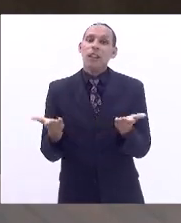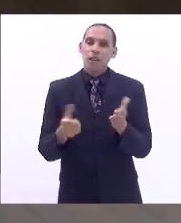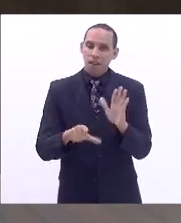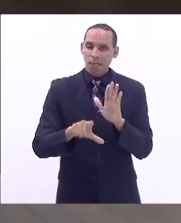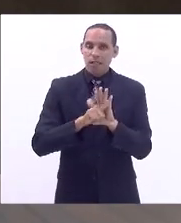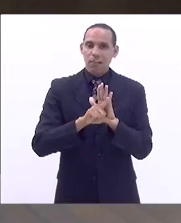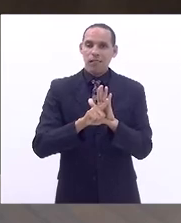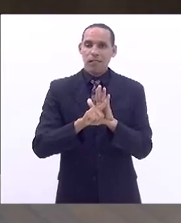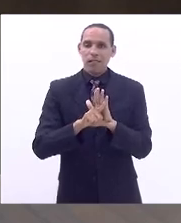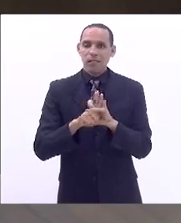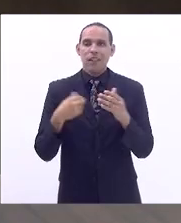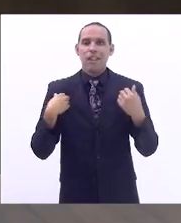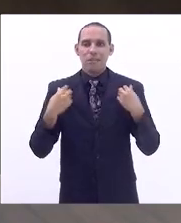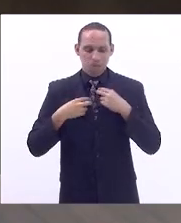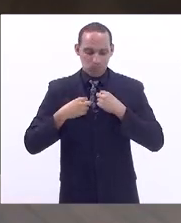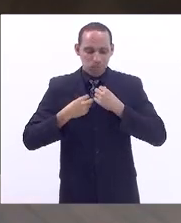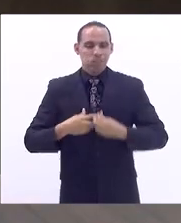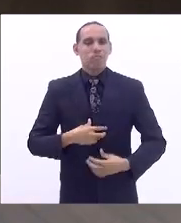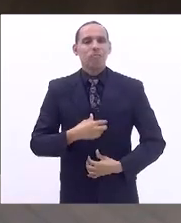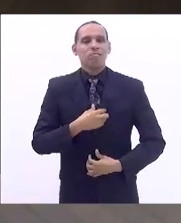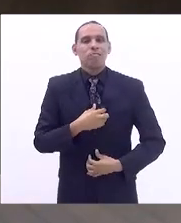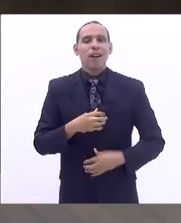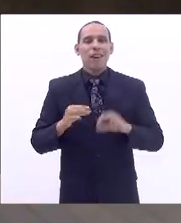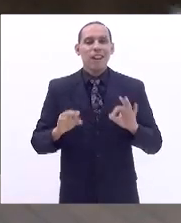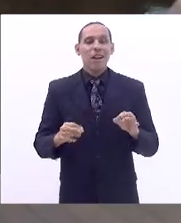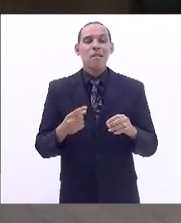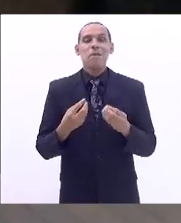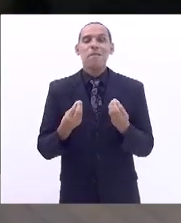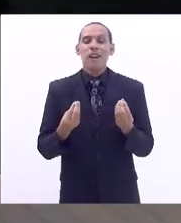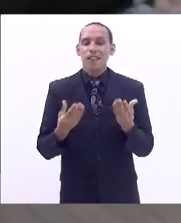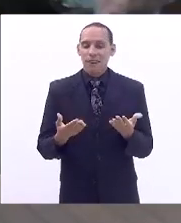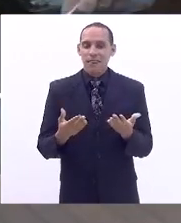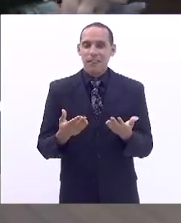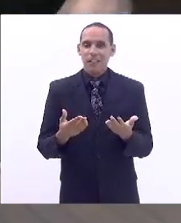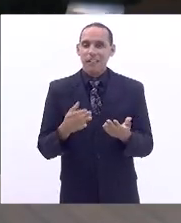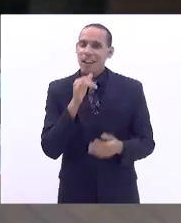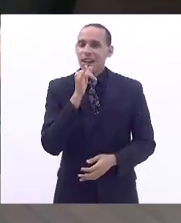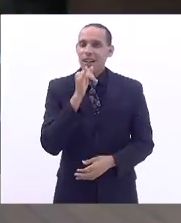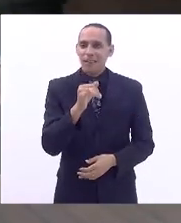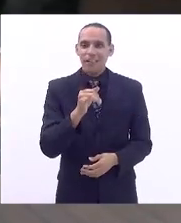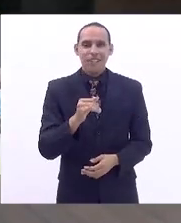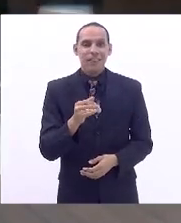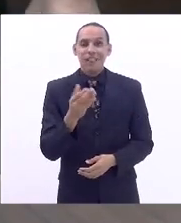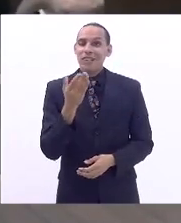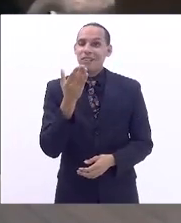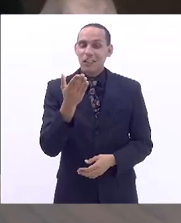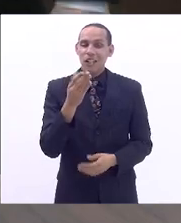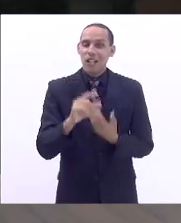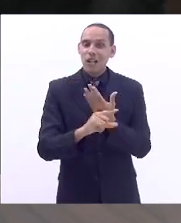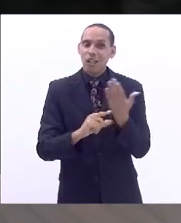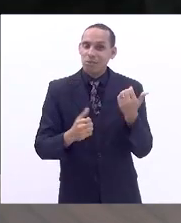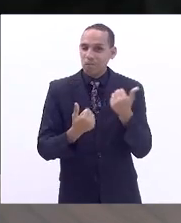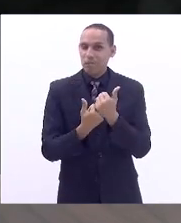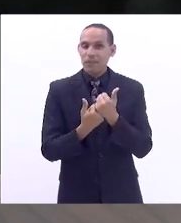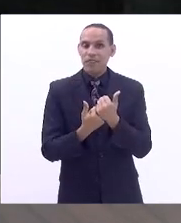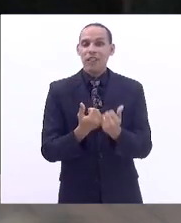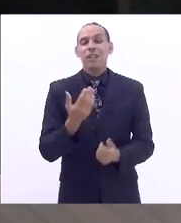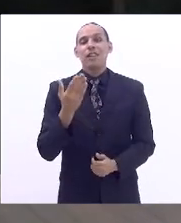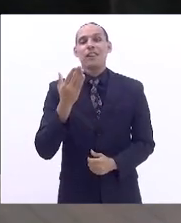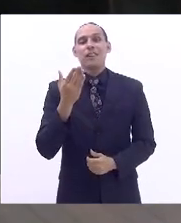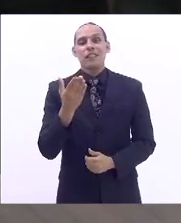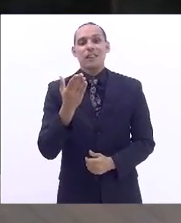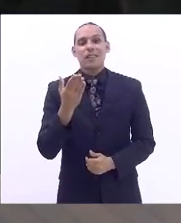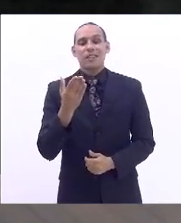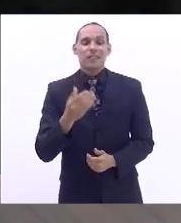botei terra se recompôs tudinho quero dizer e os o coautor o